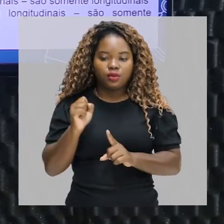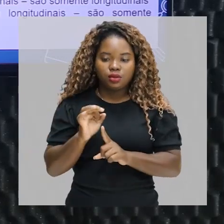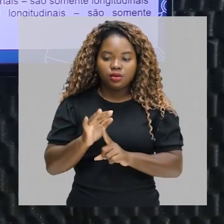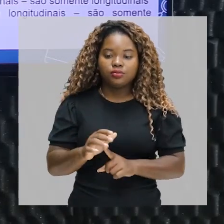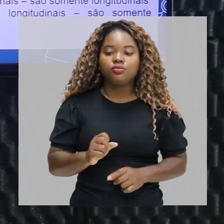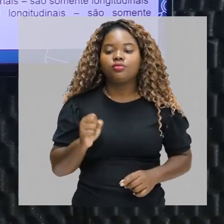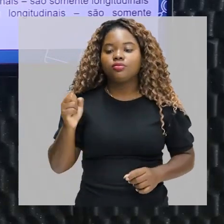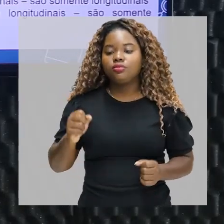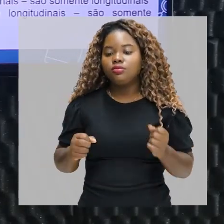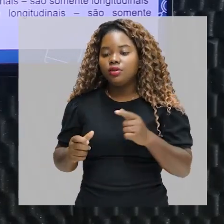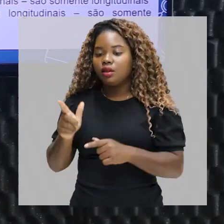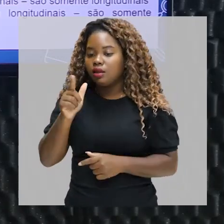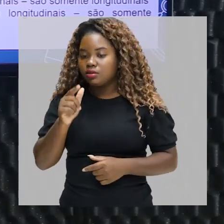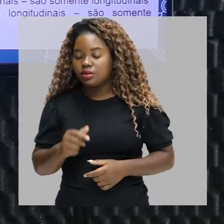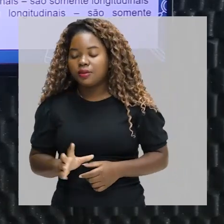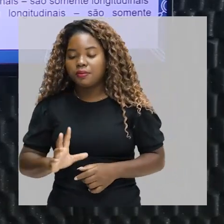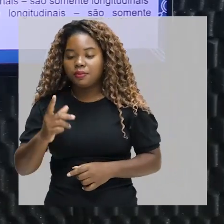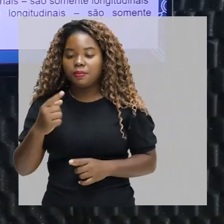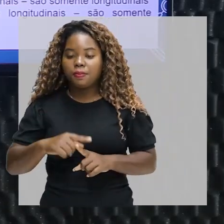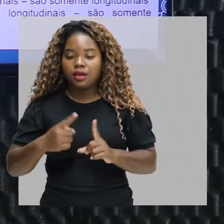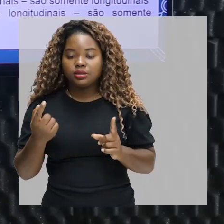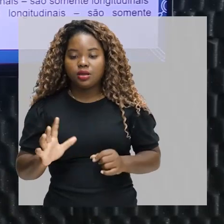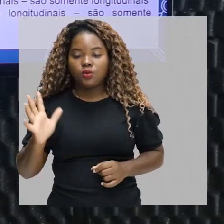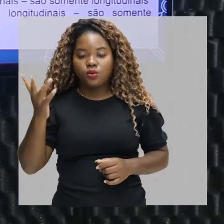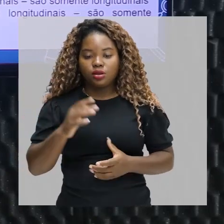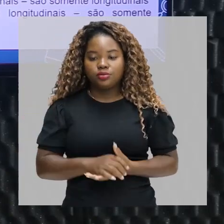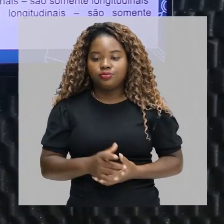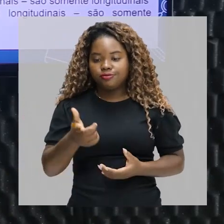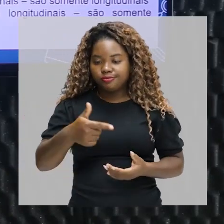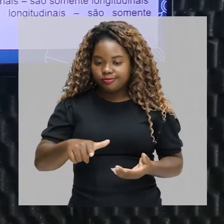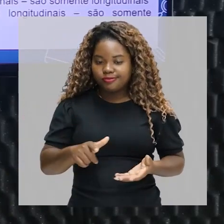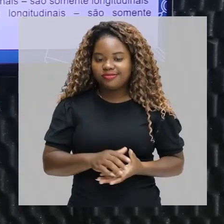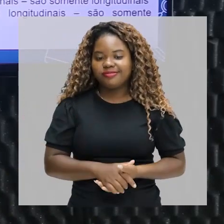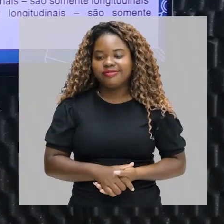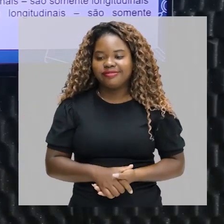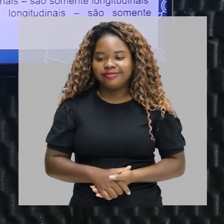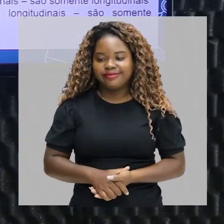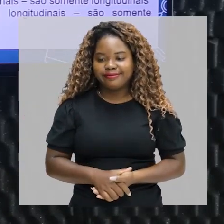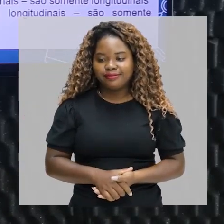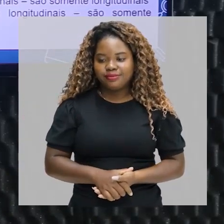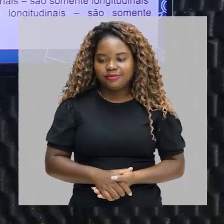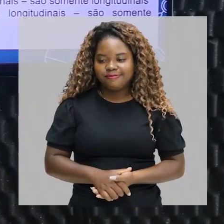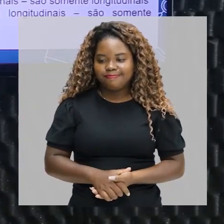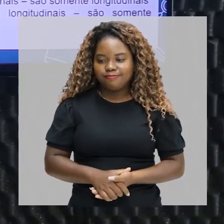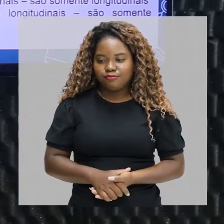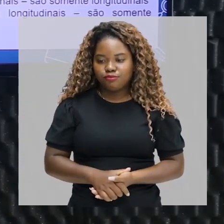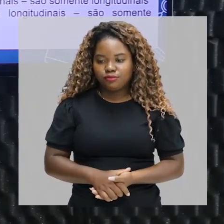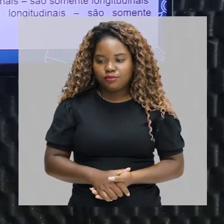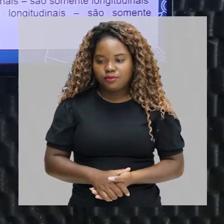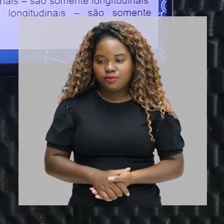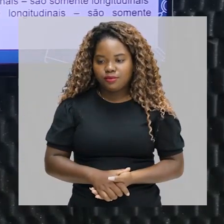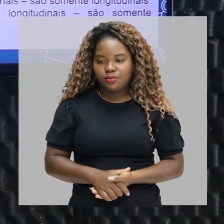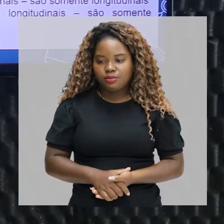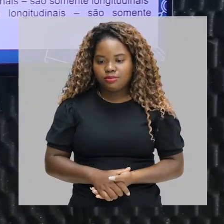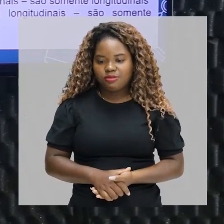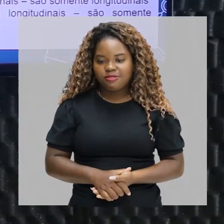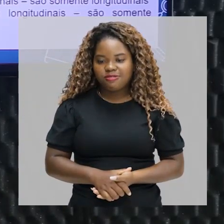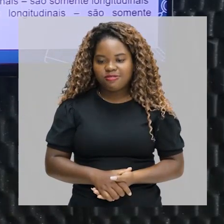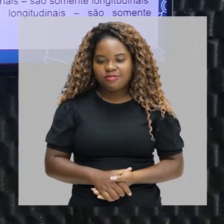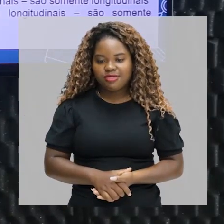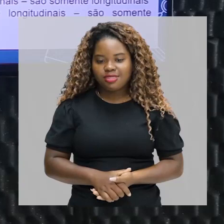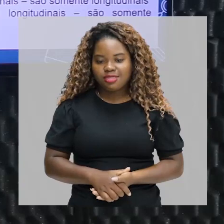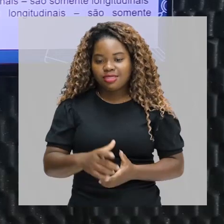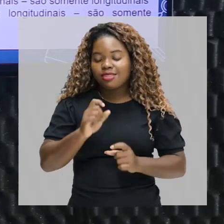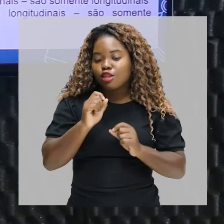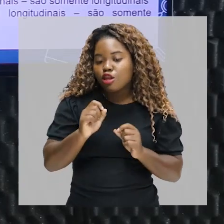líquidos, mas nos líquidos também acontece. Ok? Então, as ondas mecânicas no interior de um meio fluido, ele